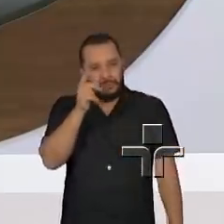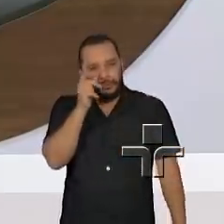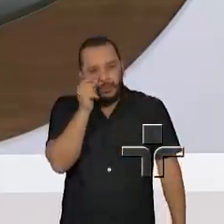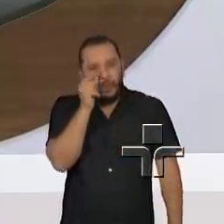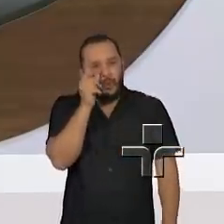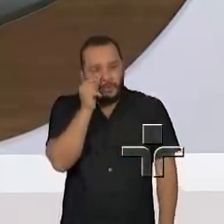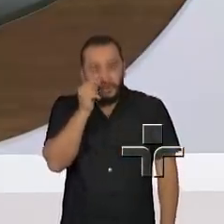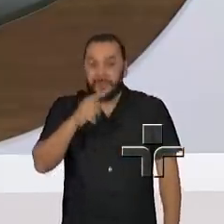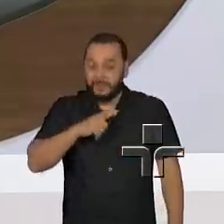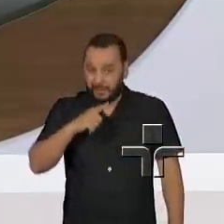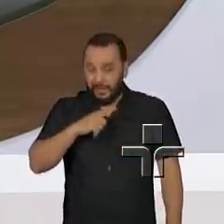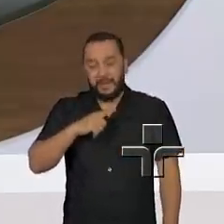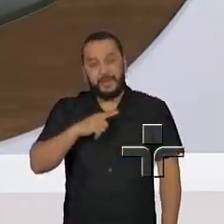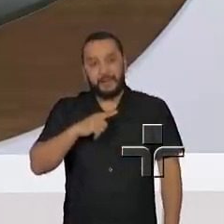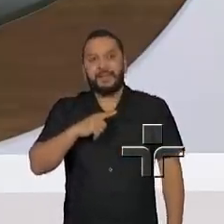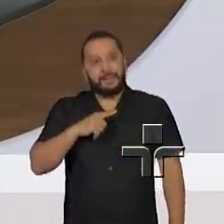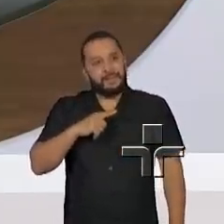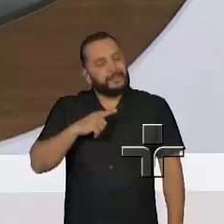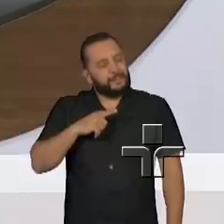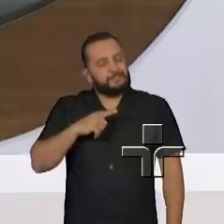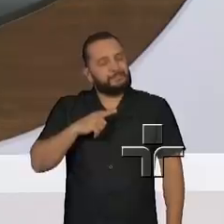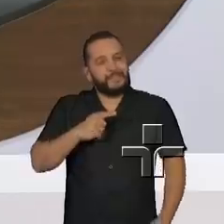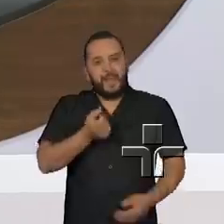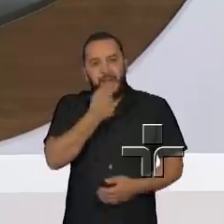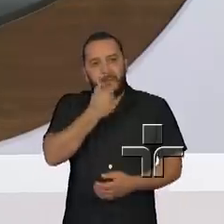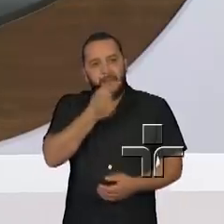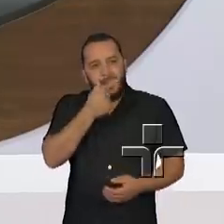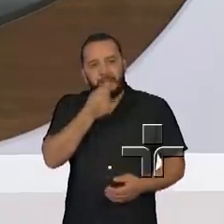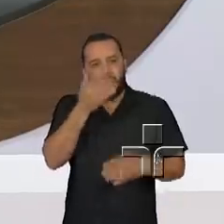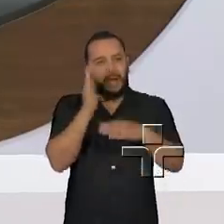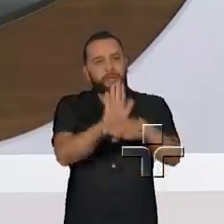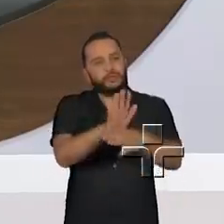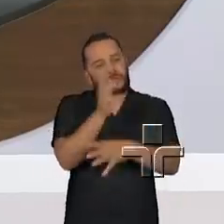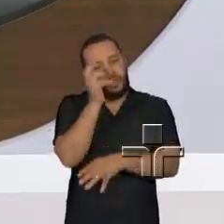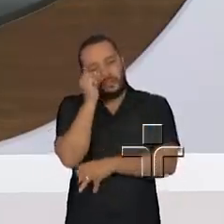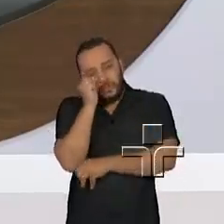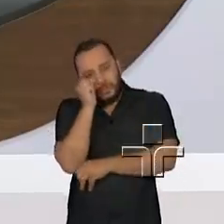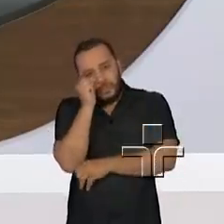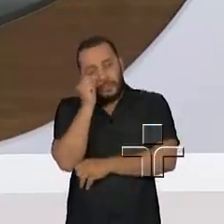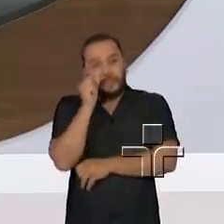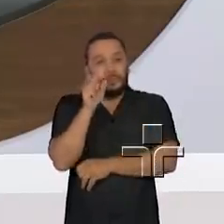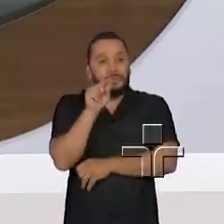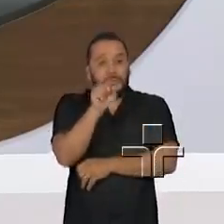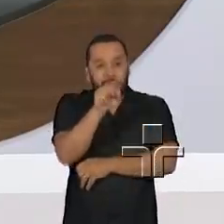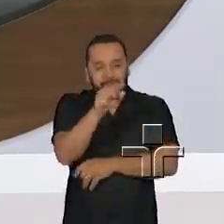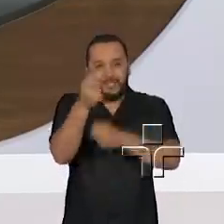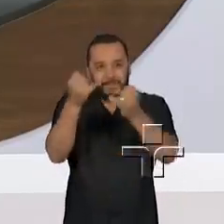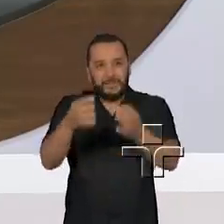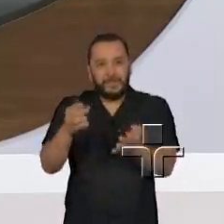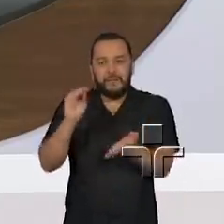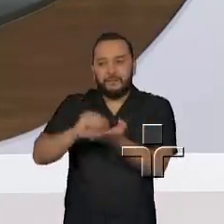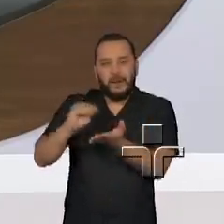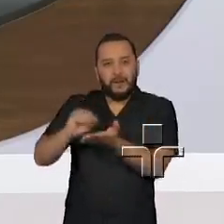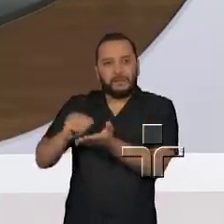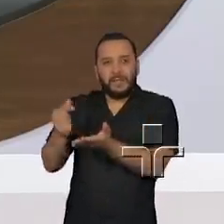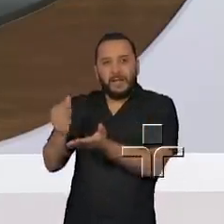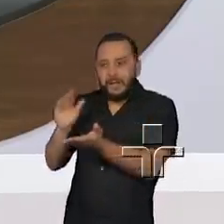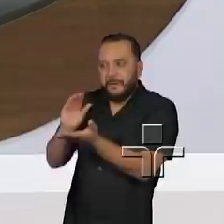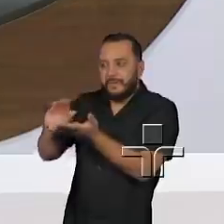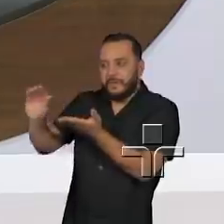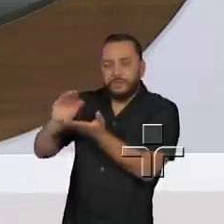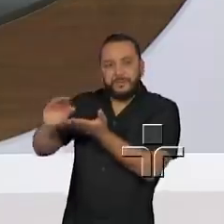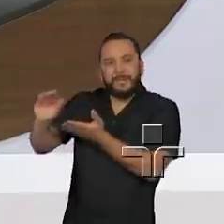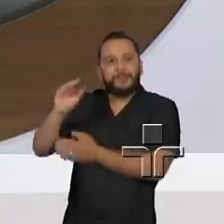Algumas das drogas mais vendidas do mundo são drogas para fazer dormir. Ao mesmo tempo, o senhor diz que não tem nenhum investimento na questão do